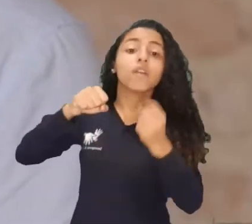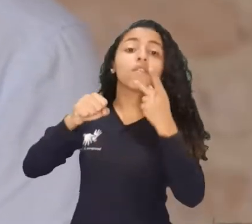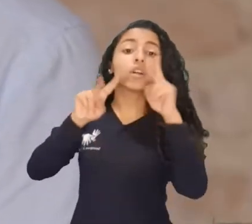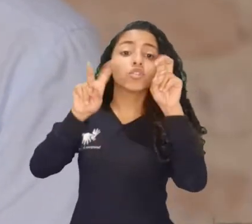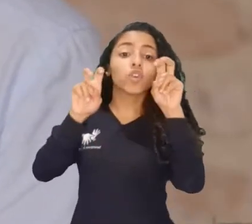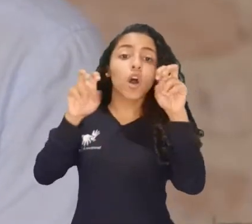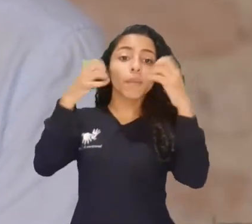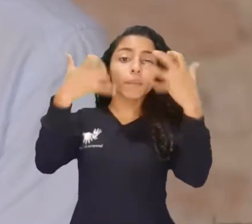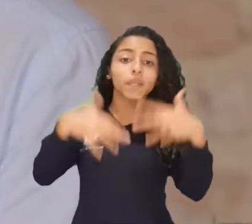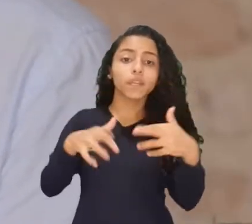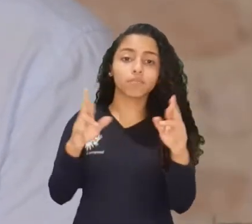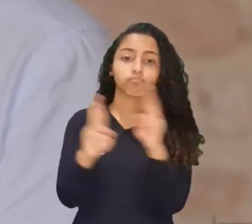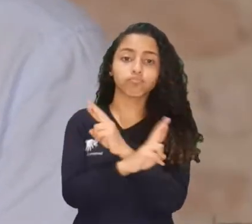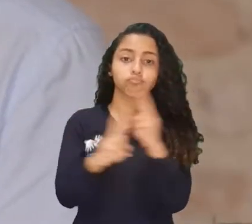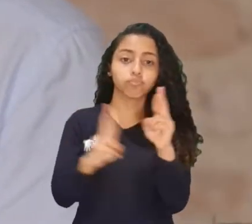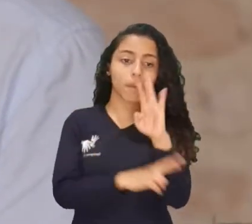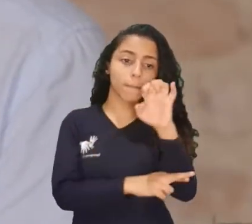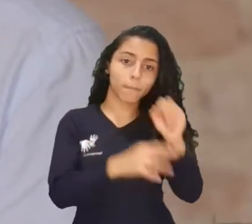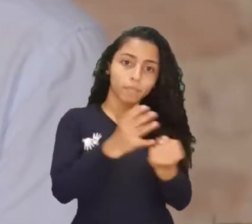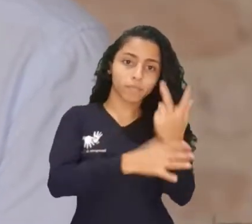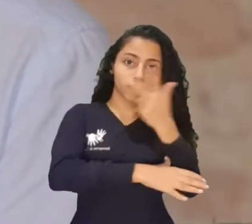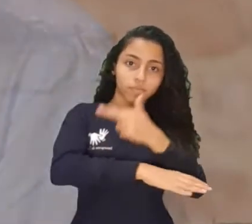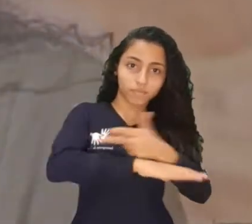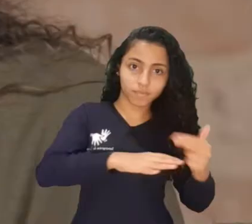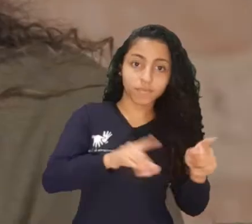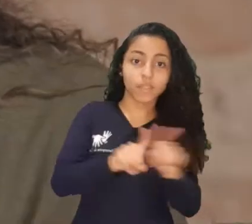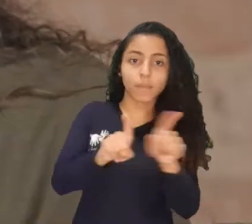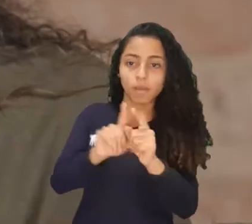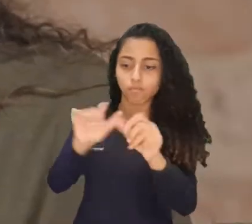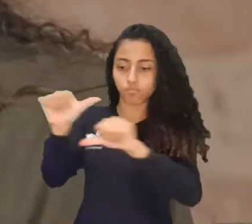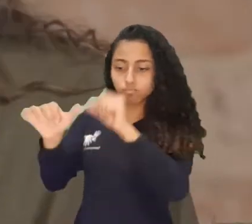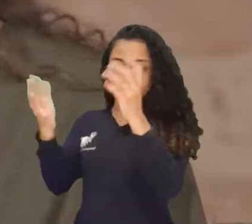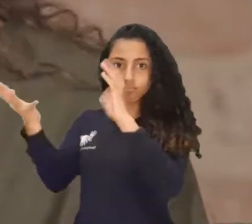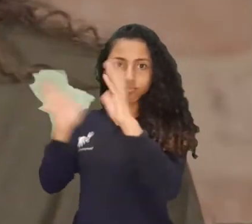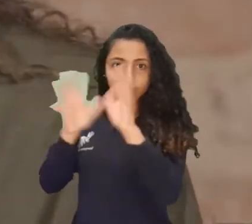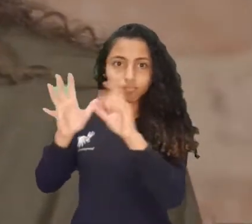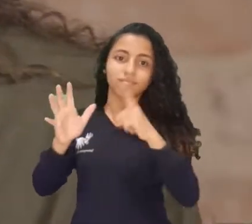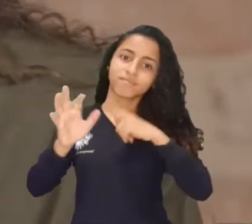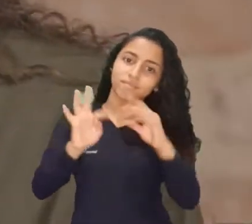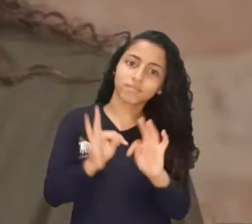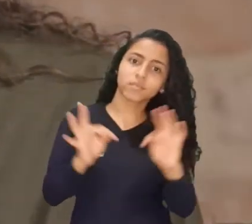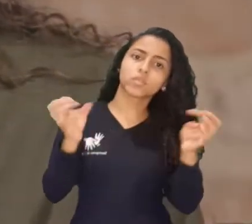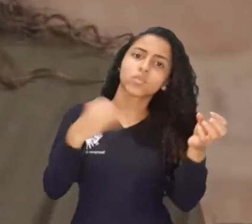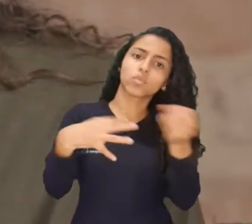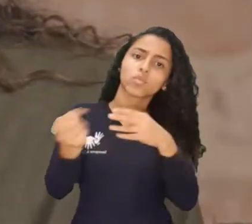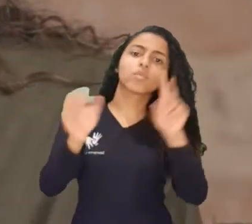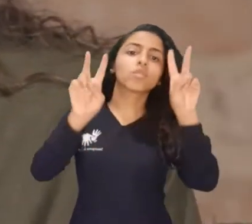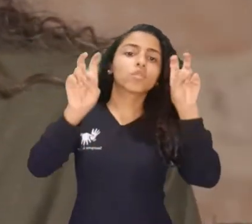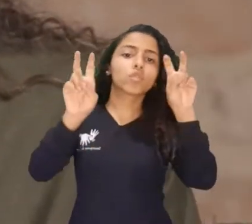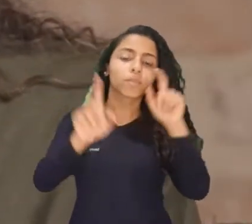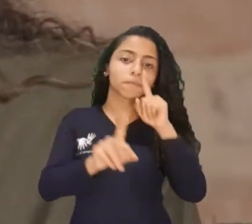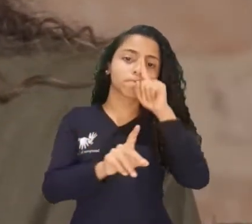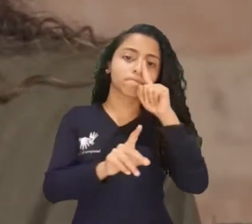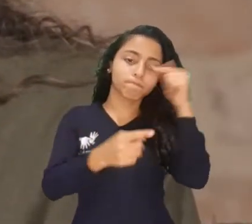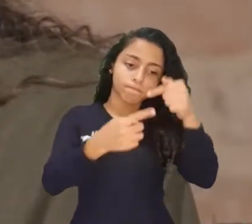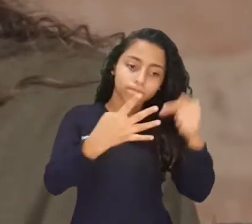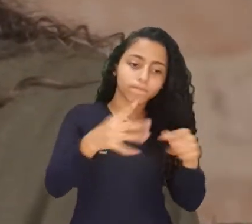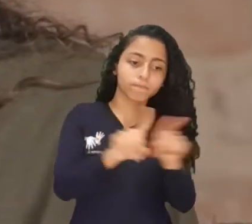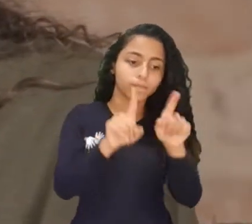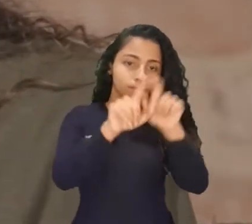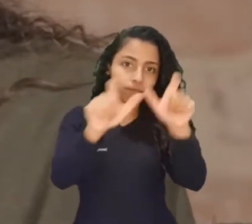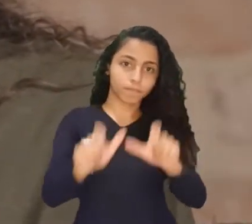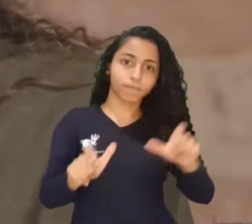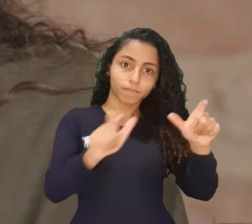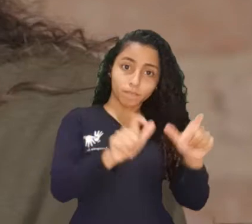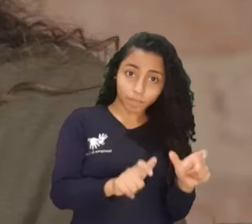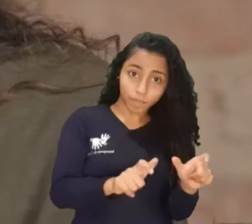a biodiversidade e as mudanças climáticas, trazendo atualizações sobre ameaças a espécies e seus habitats,